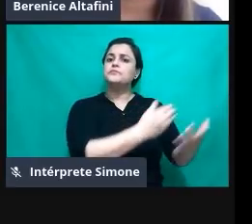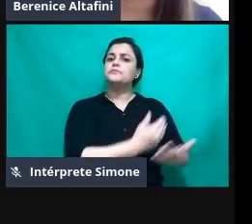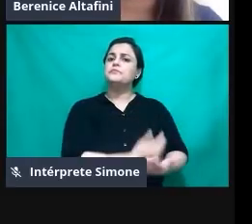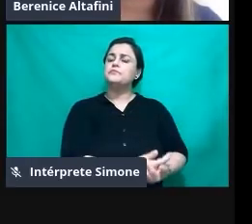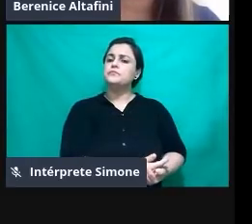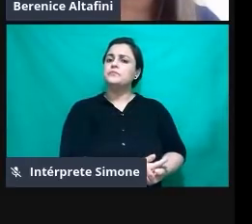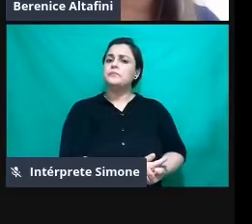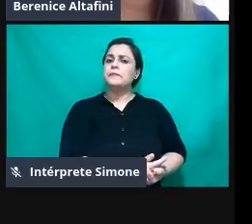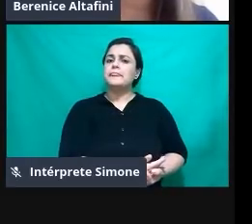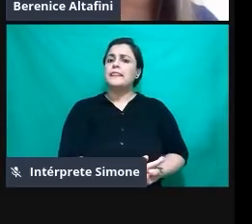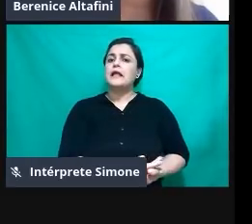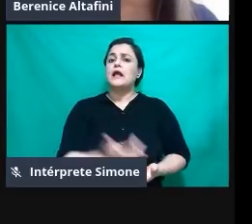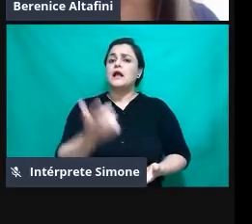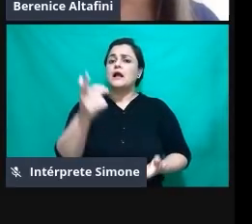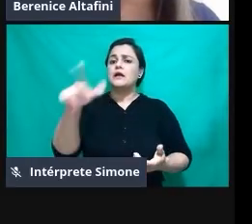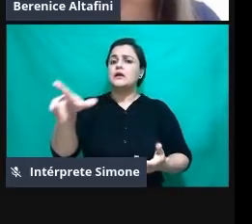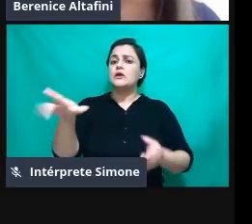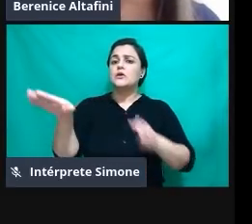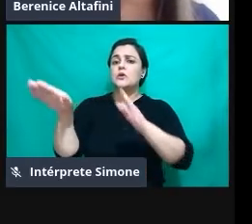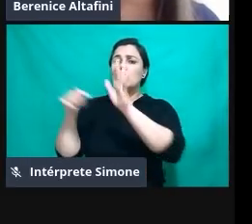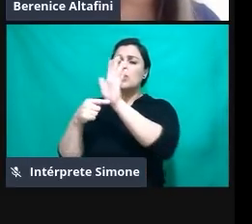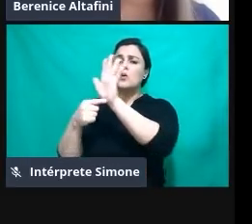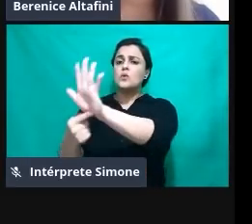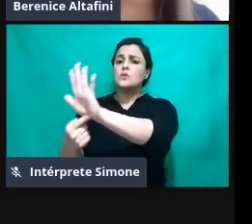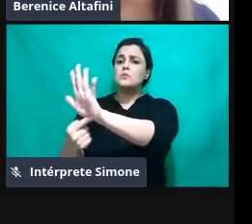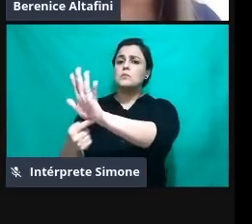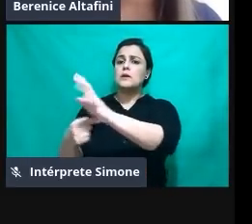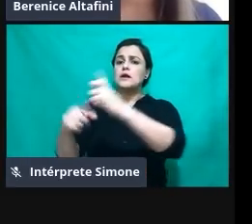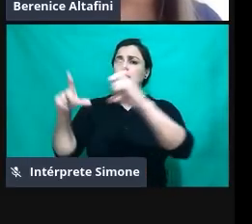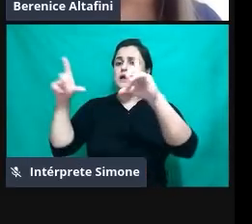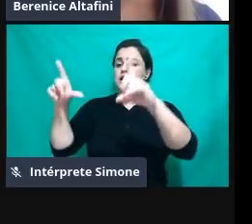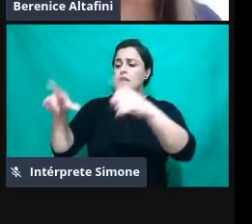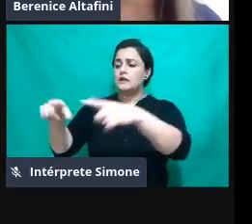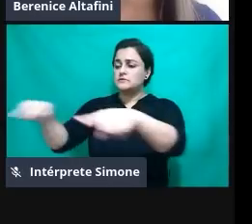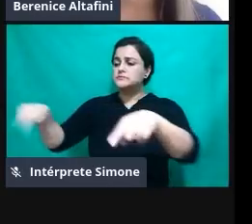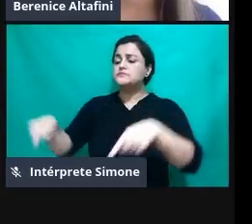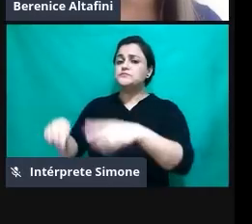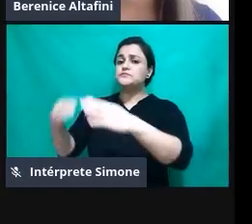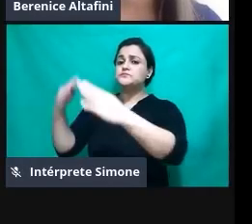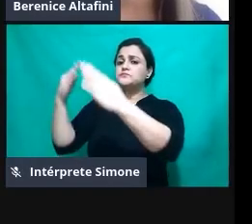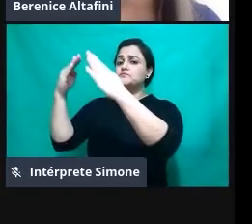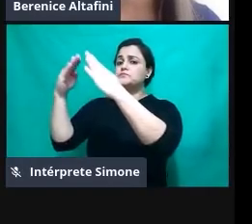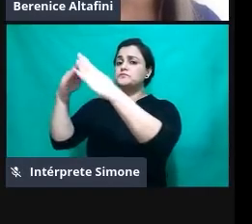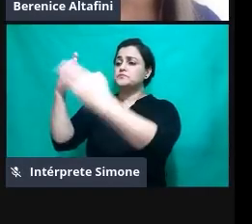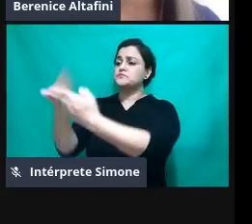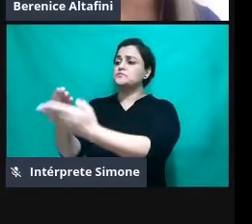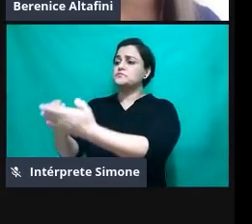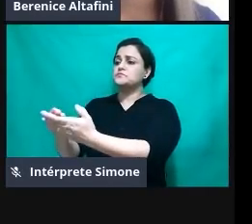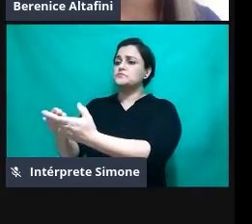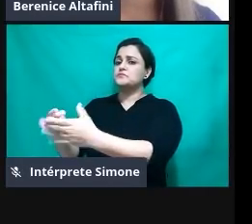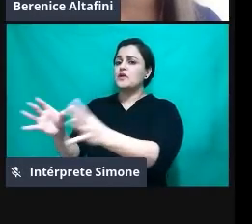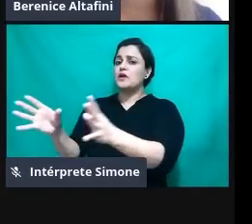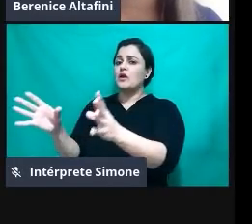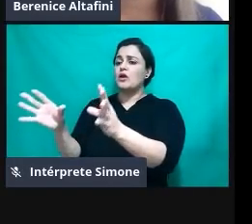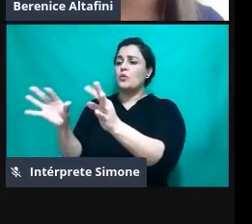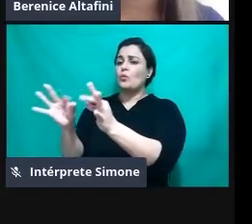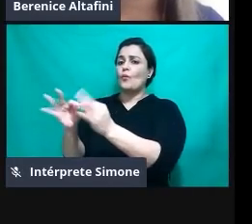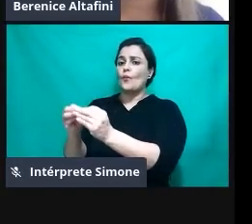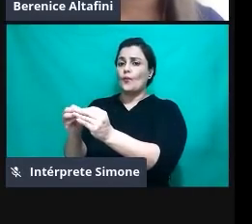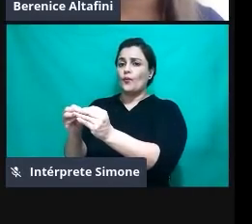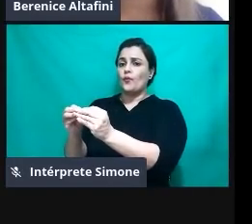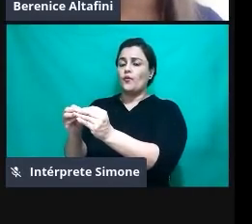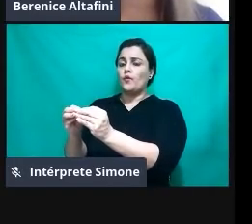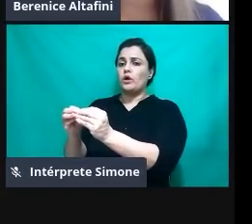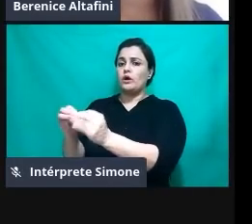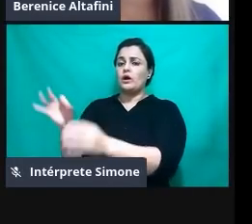sala de aula aqui da nossa rede, né, de Campo Grande, e que está vazia. Infelizmente, né,